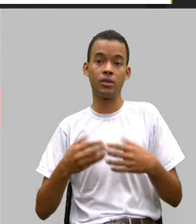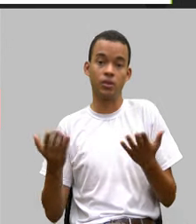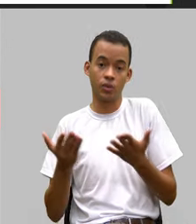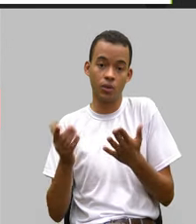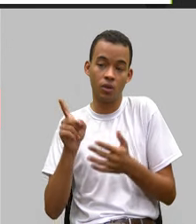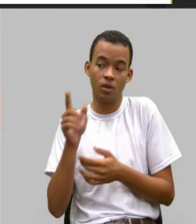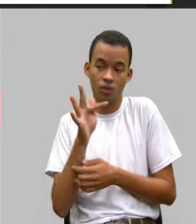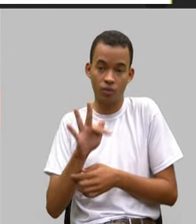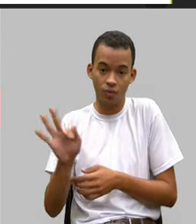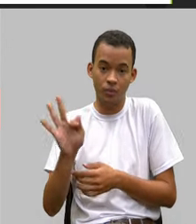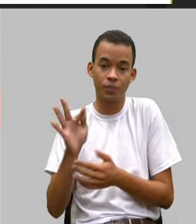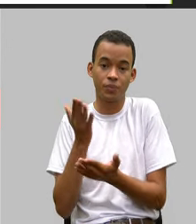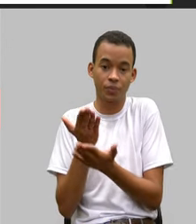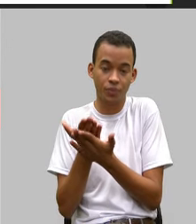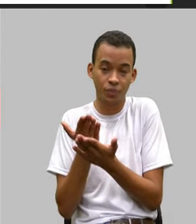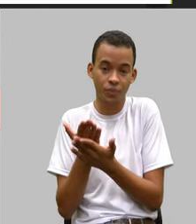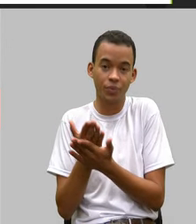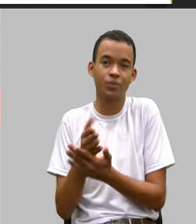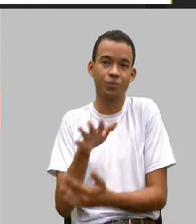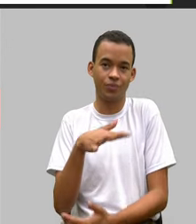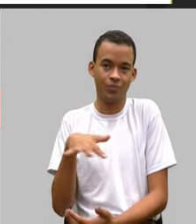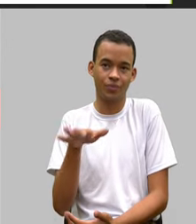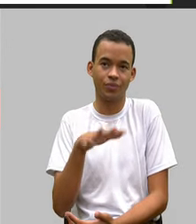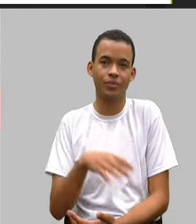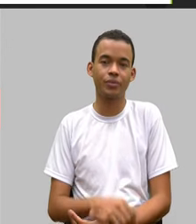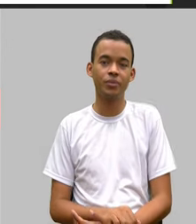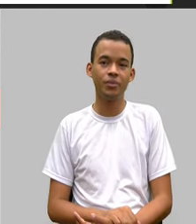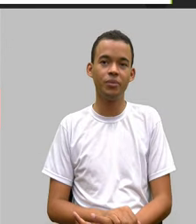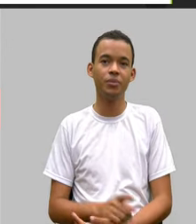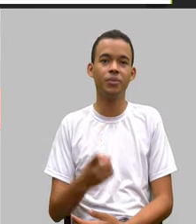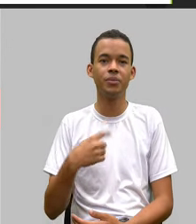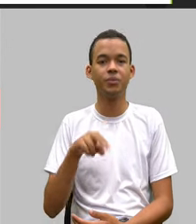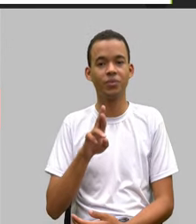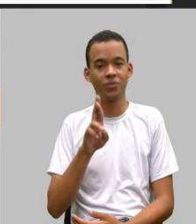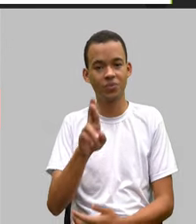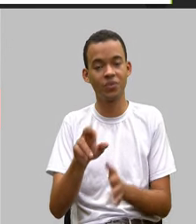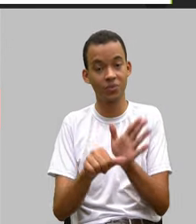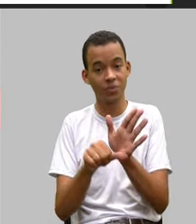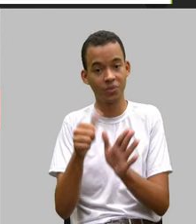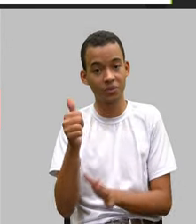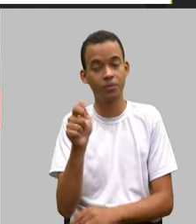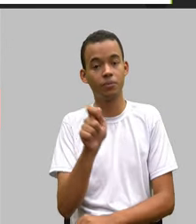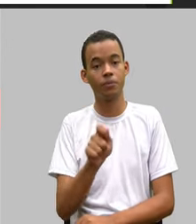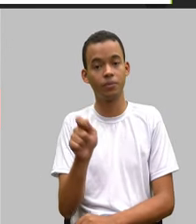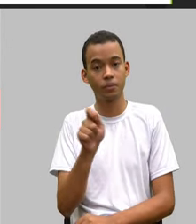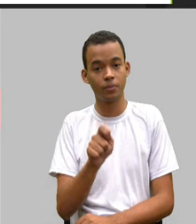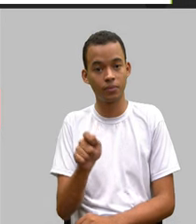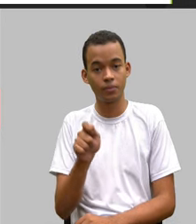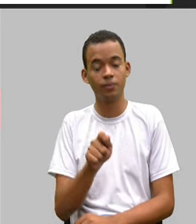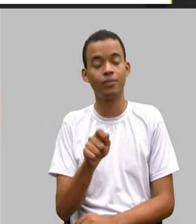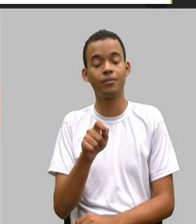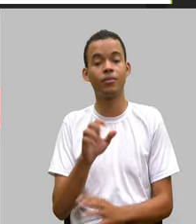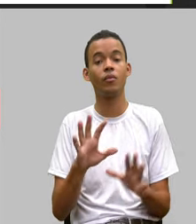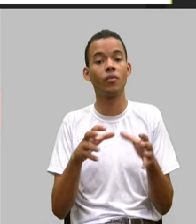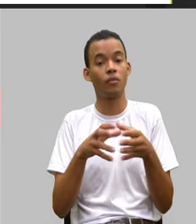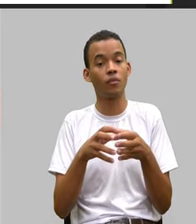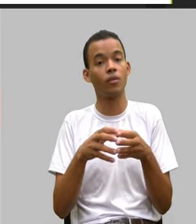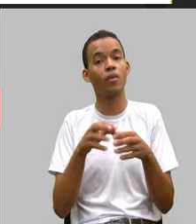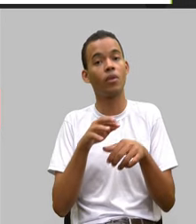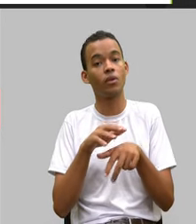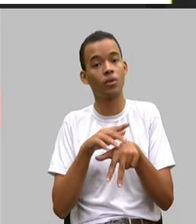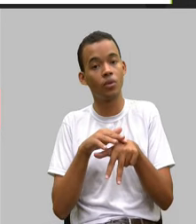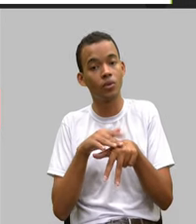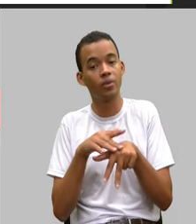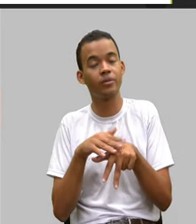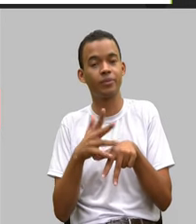representante de uma primeira associação O que que a gente tem nós somos Associação de pacientes então nesses